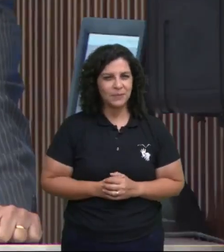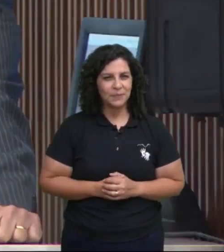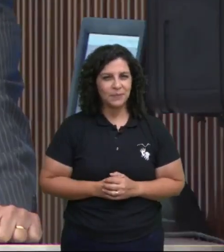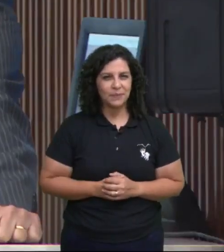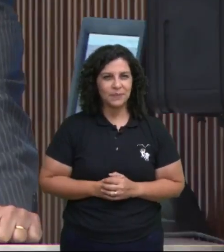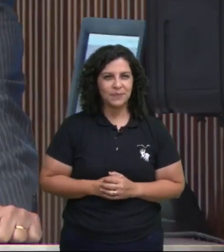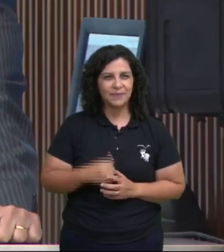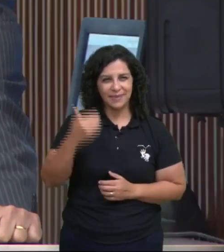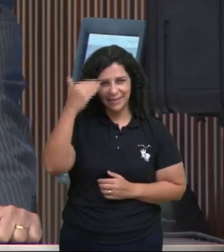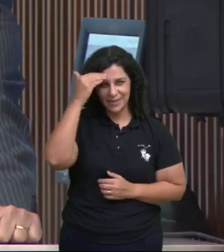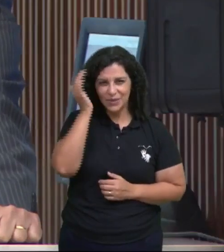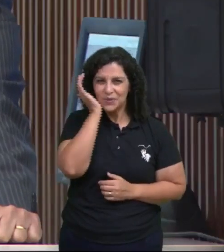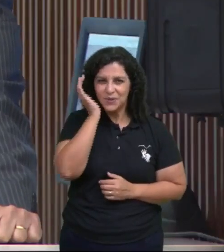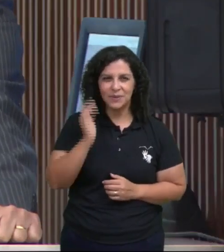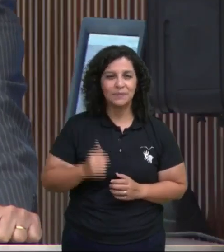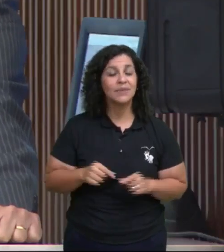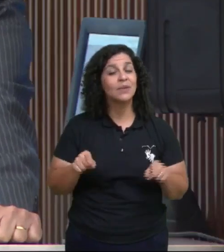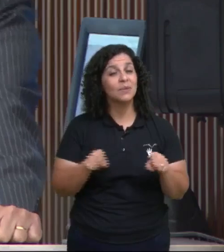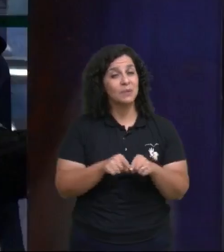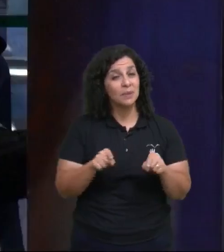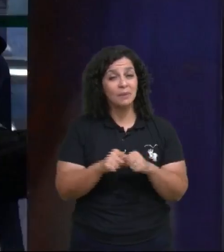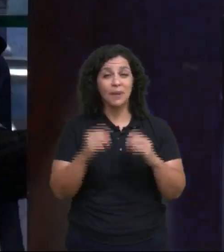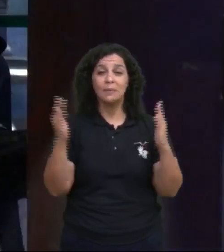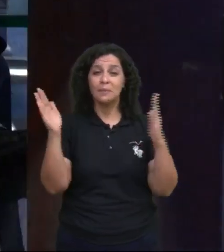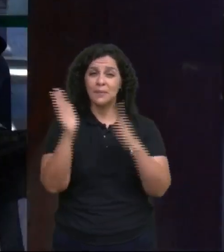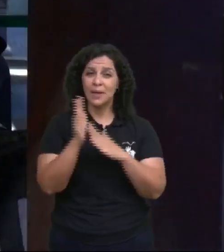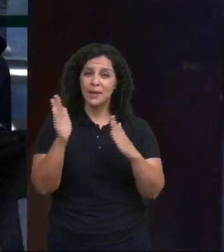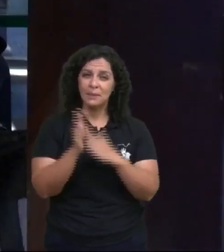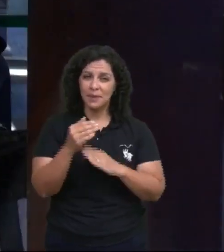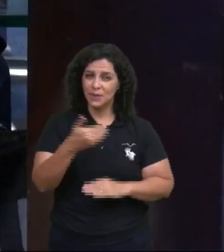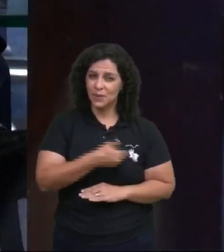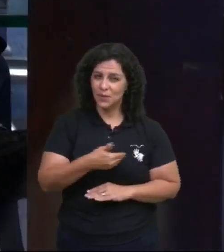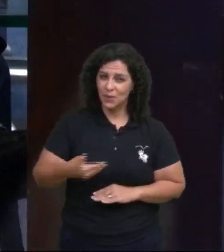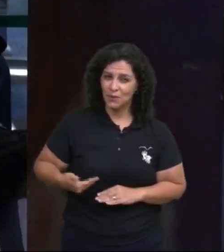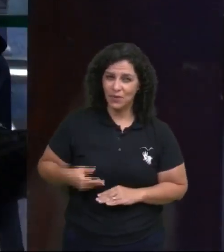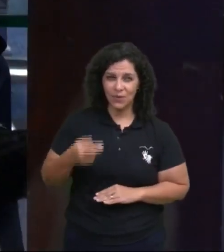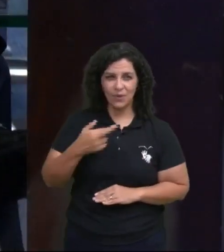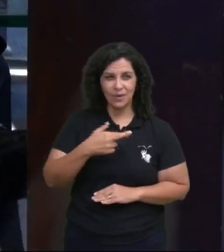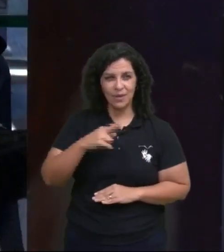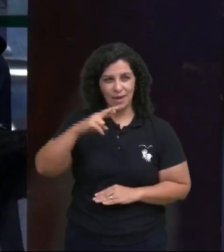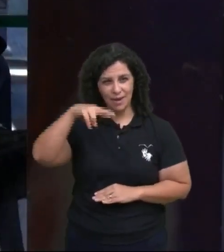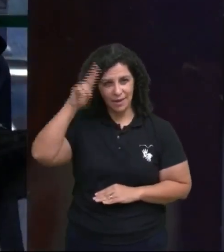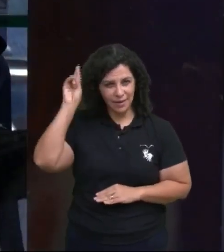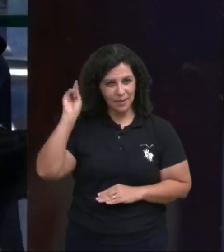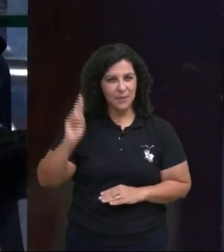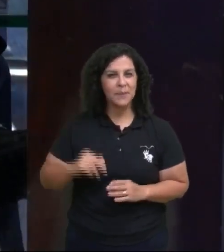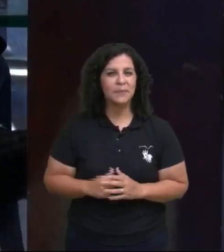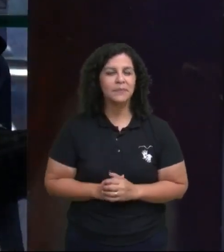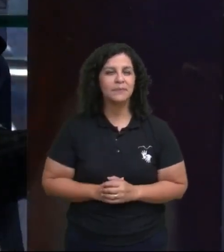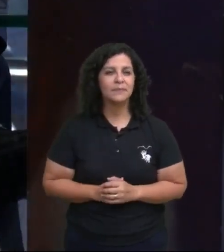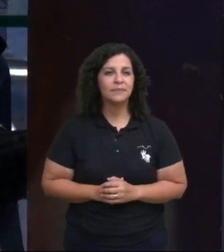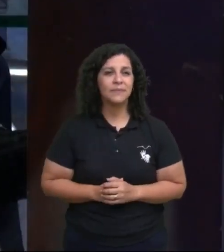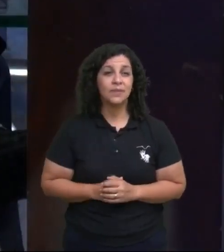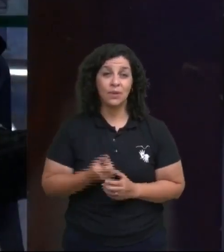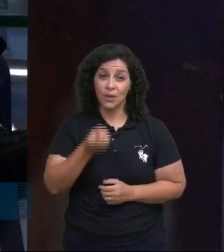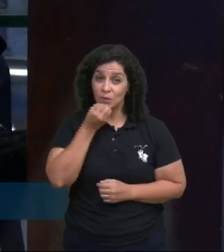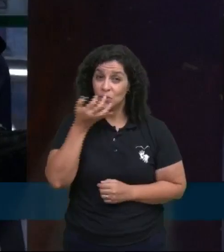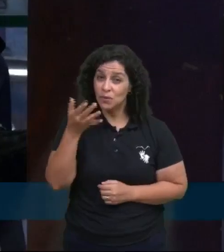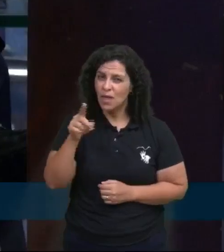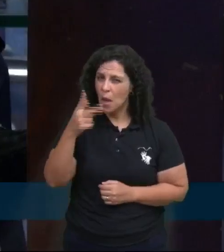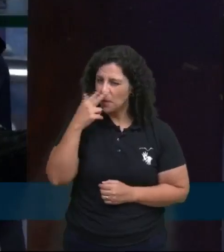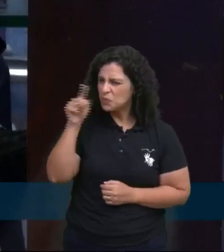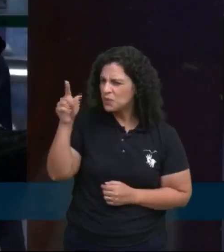Cristina. Eu quero também parabenizar o governador Requião. E eu queria te contar, talvez você